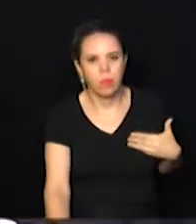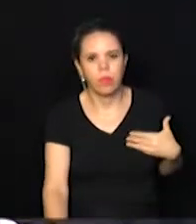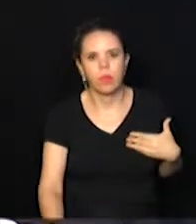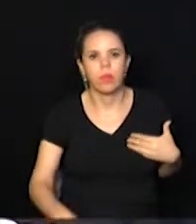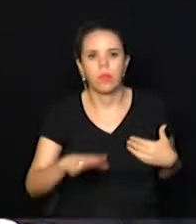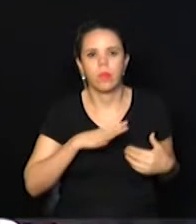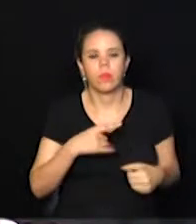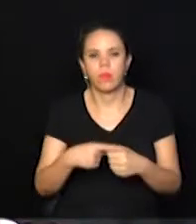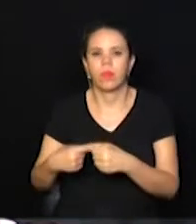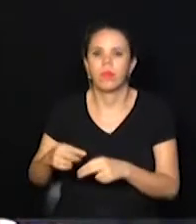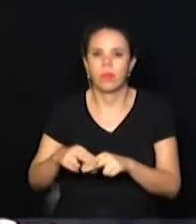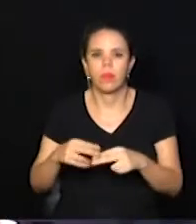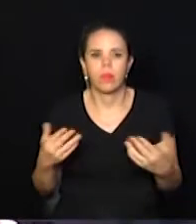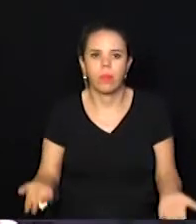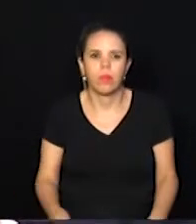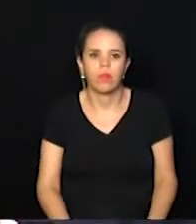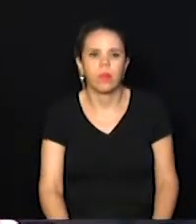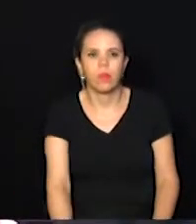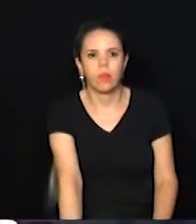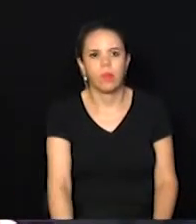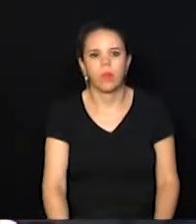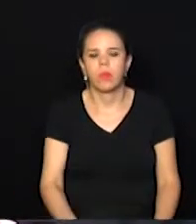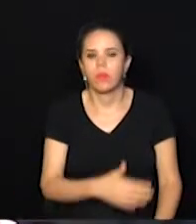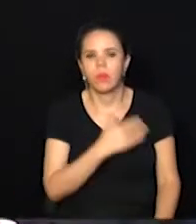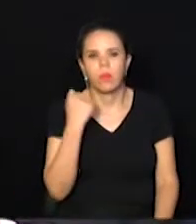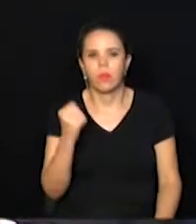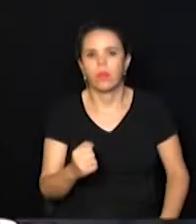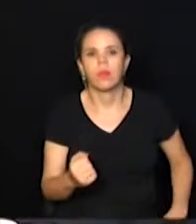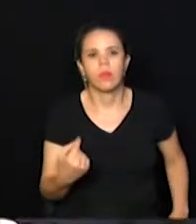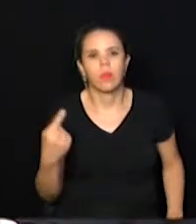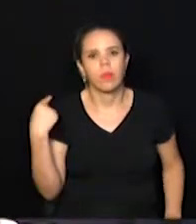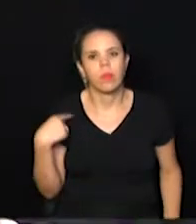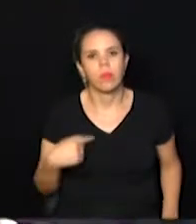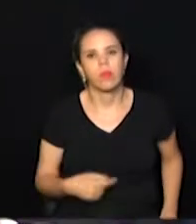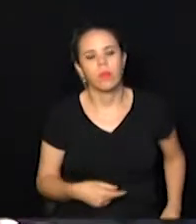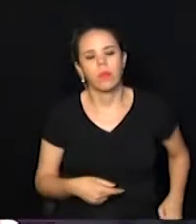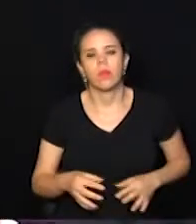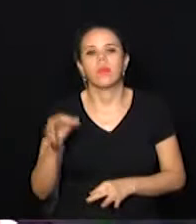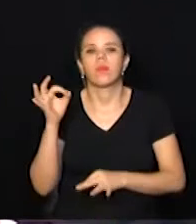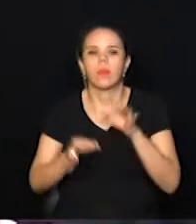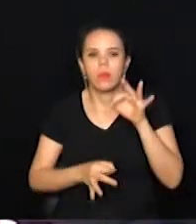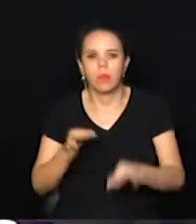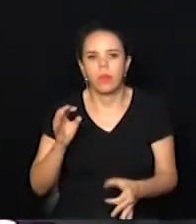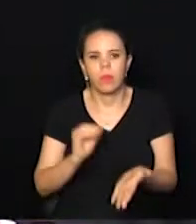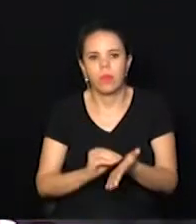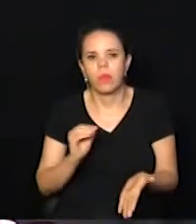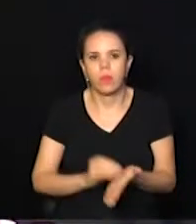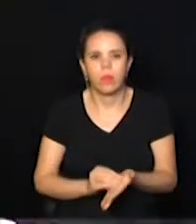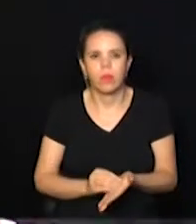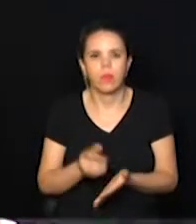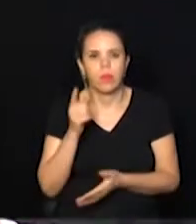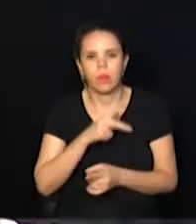municípios, justamente por isso que eles foram ceifados. E justiça é o que falta para a